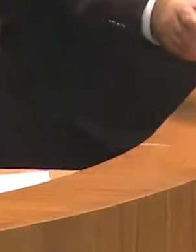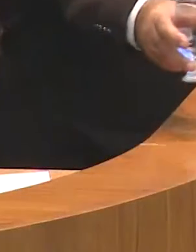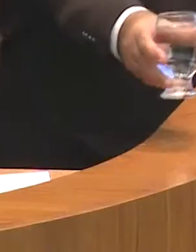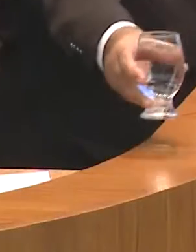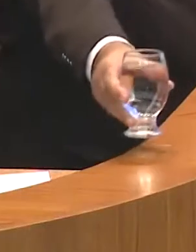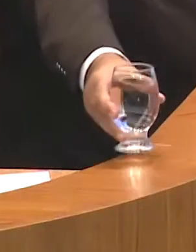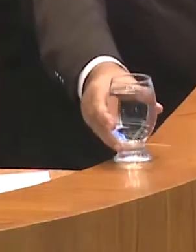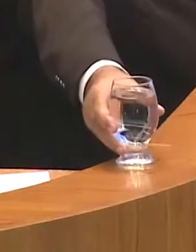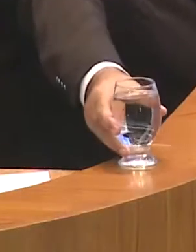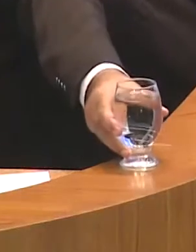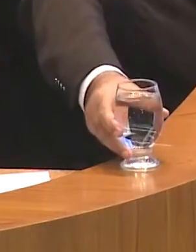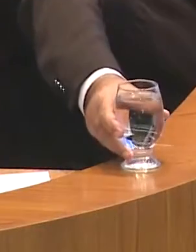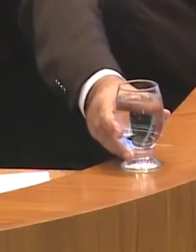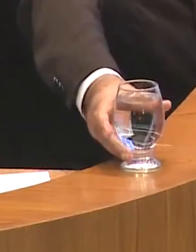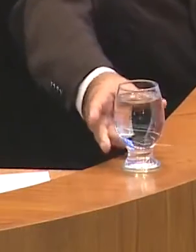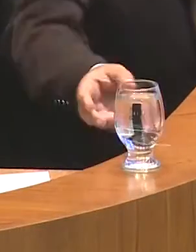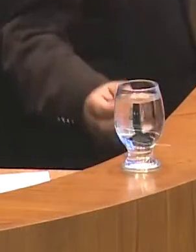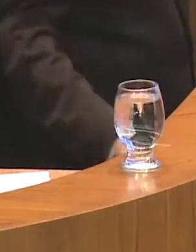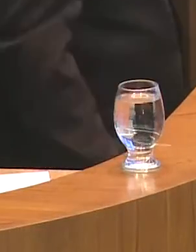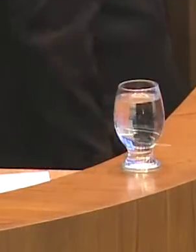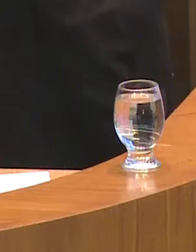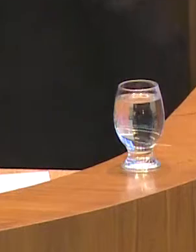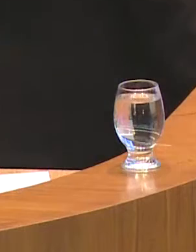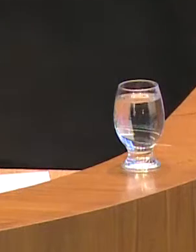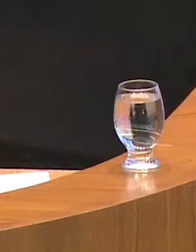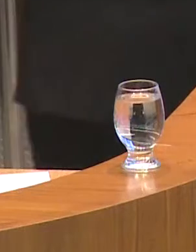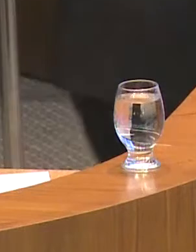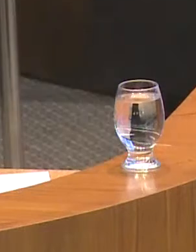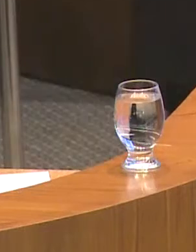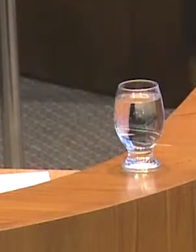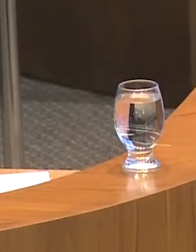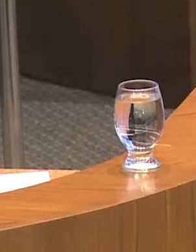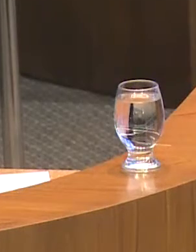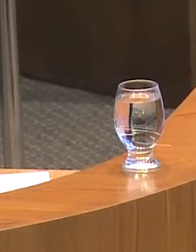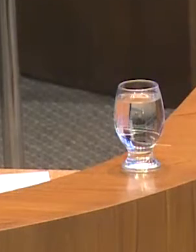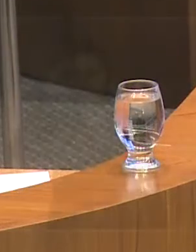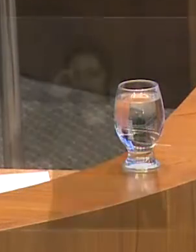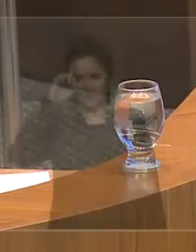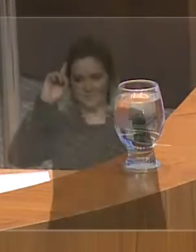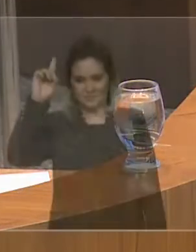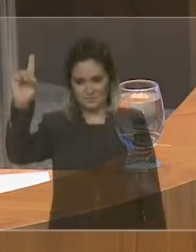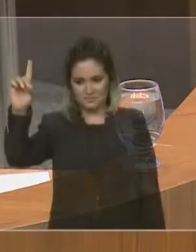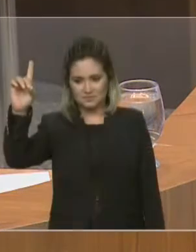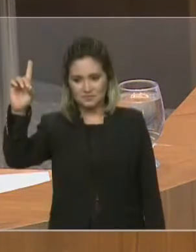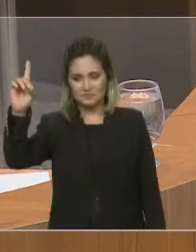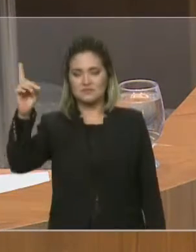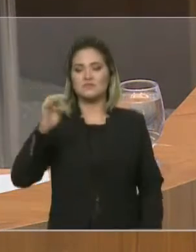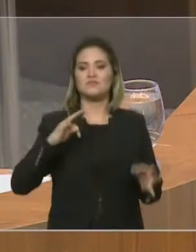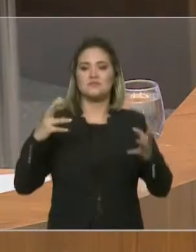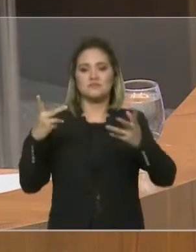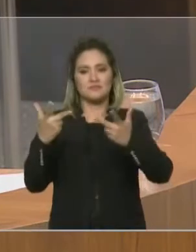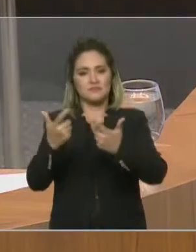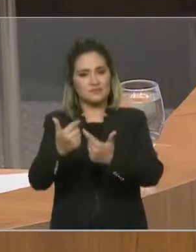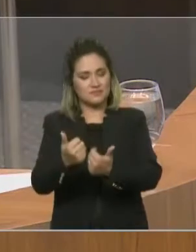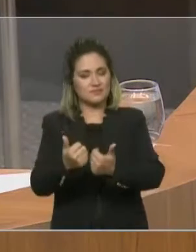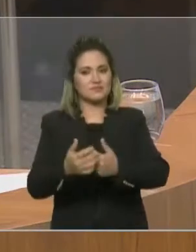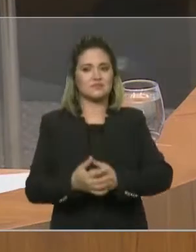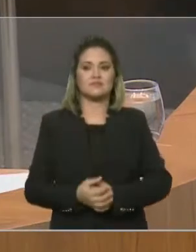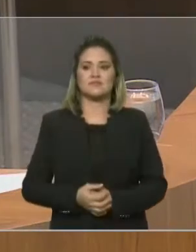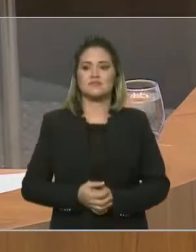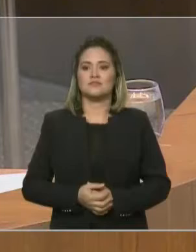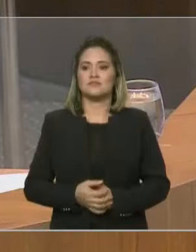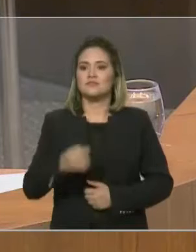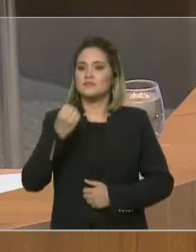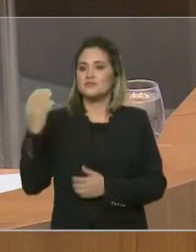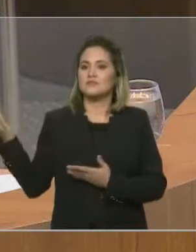Bom dia a todos e a todas. Quero, primeiramente, fazer uma saudação especial a